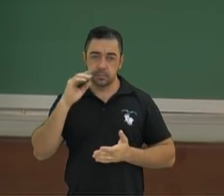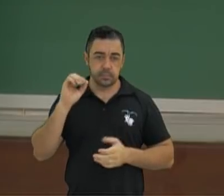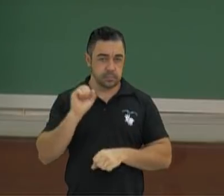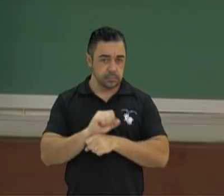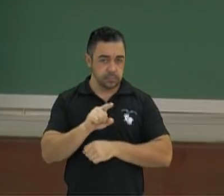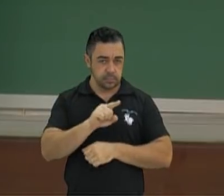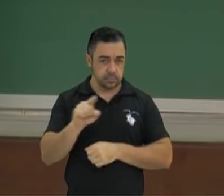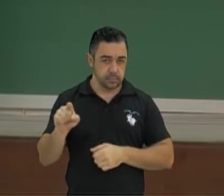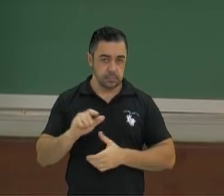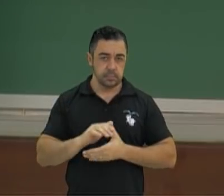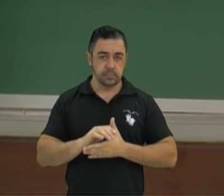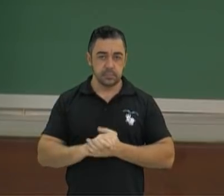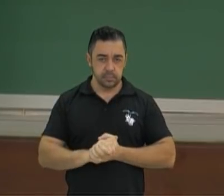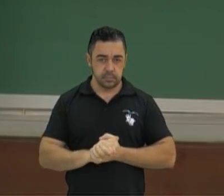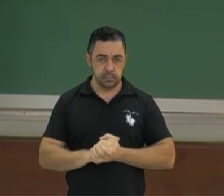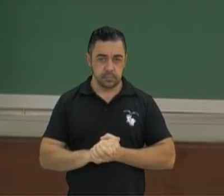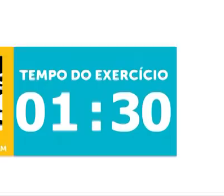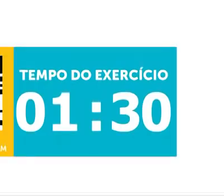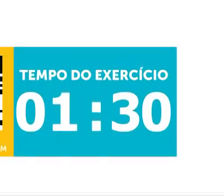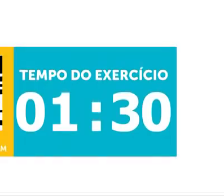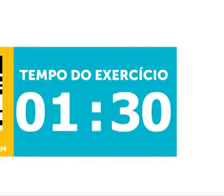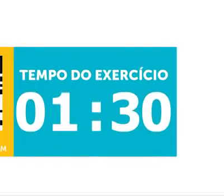eu já volto, tudo bem?